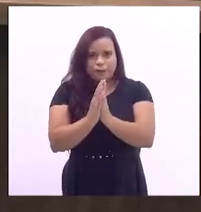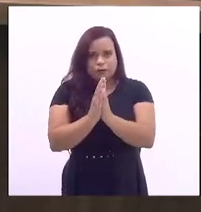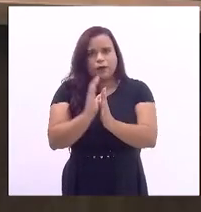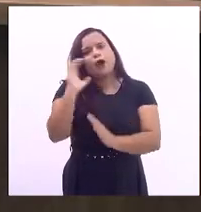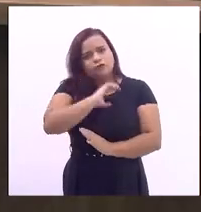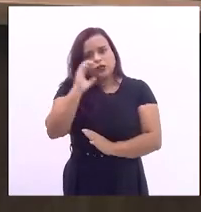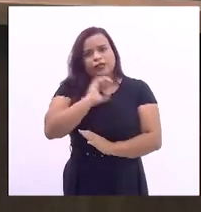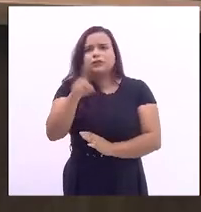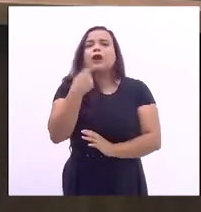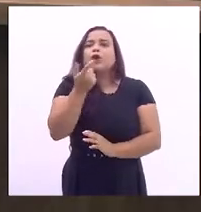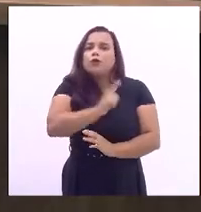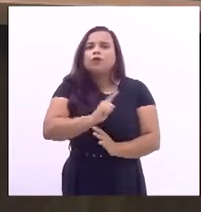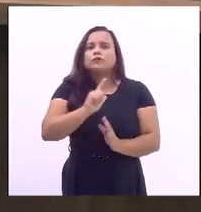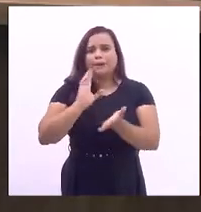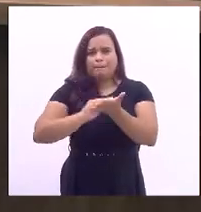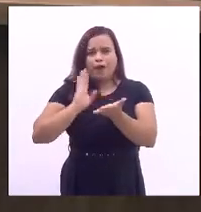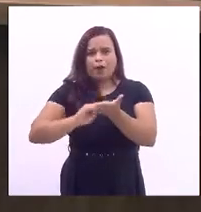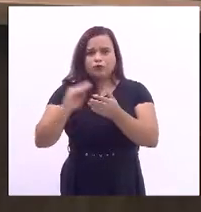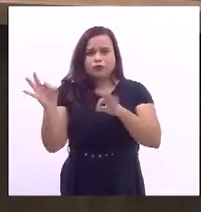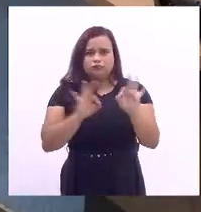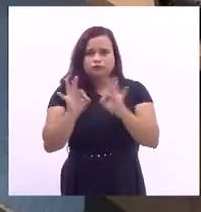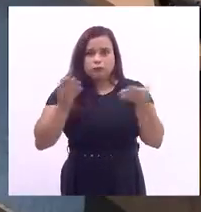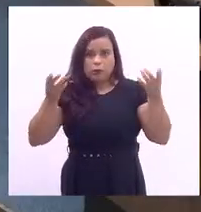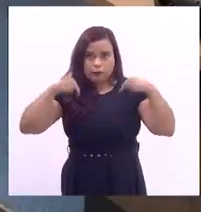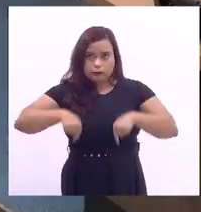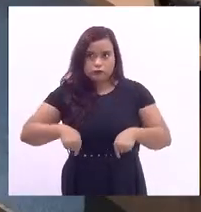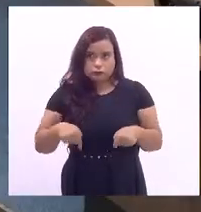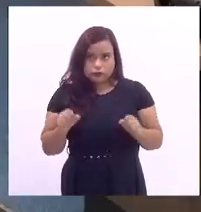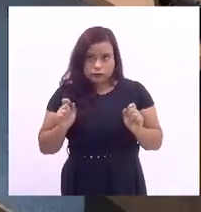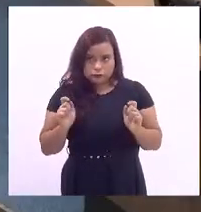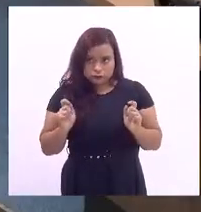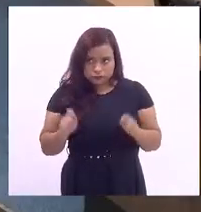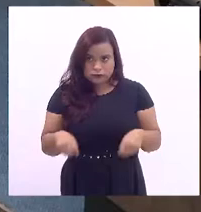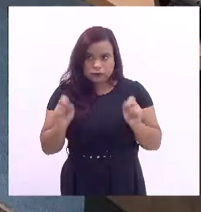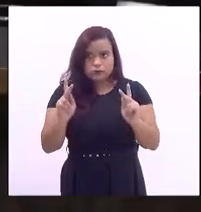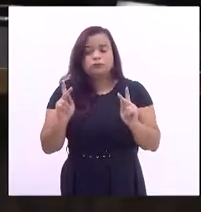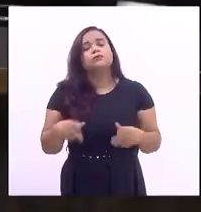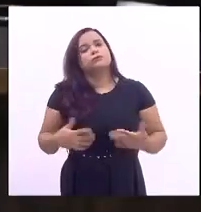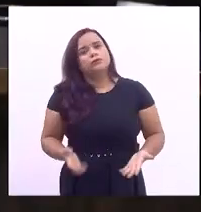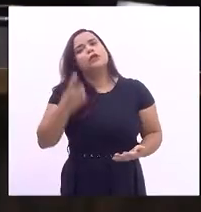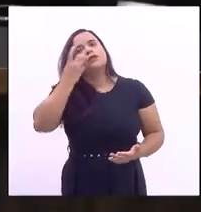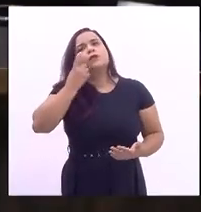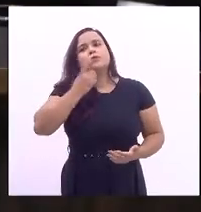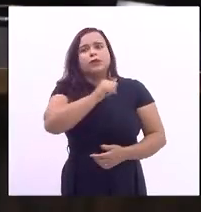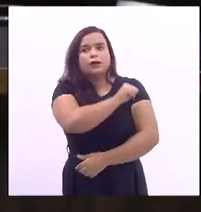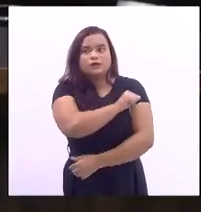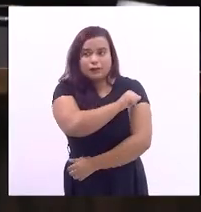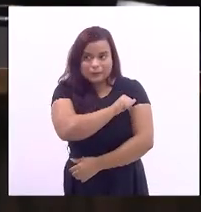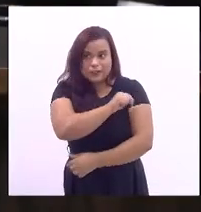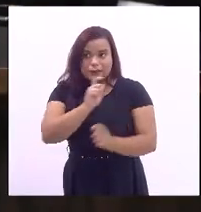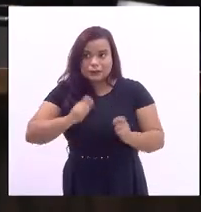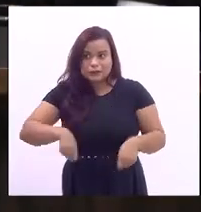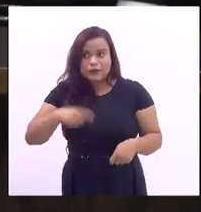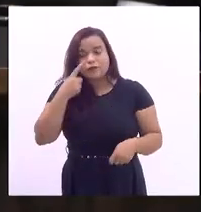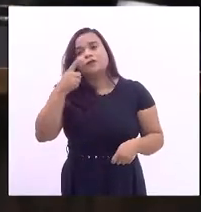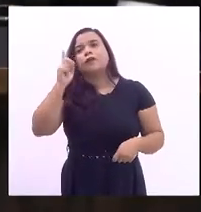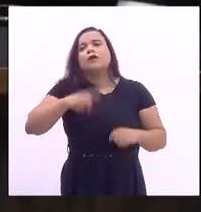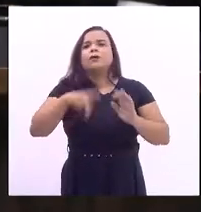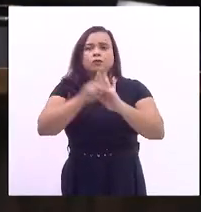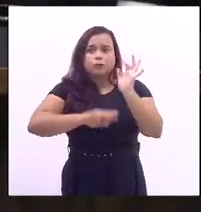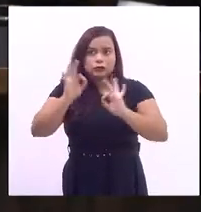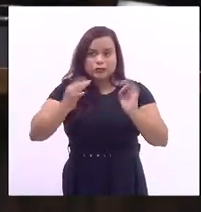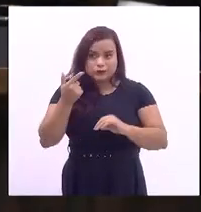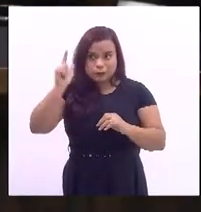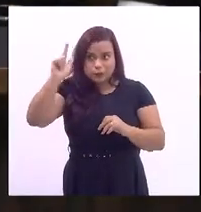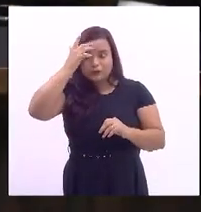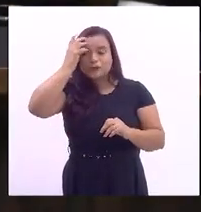urgência para a gente colocar em Pauta o mais rápido possível Deputado a enfermeira é a informação que pode ser outro projeto qualquer